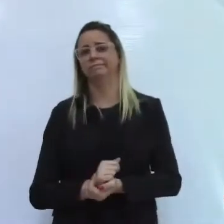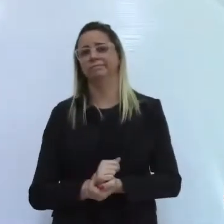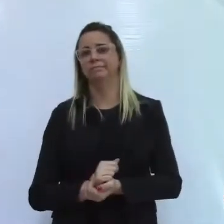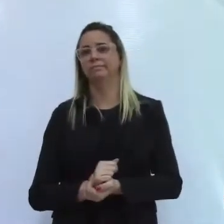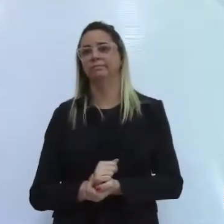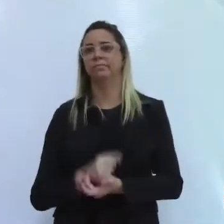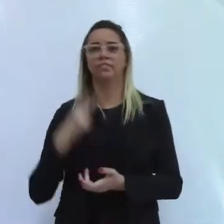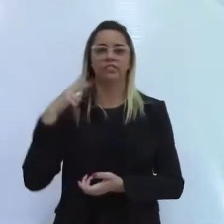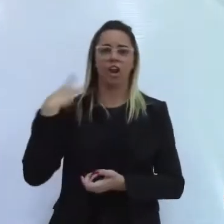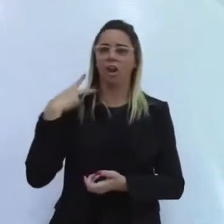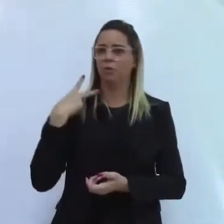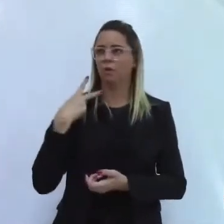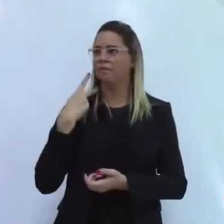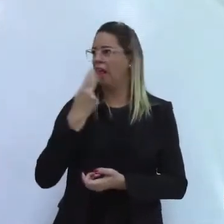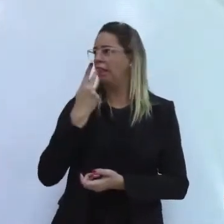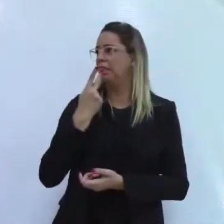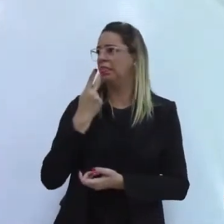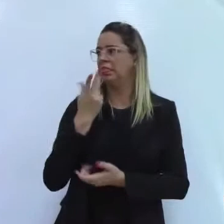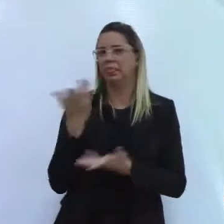Vereador aqui não veio falar isso não.